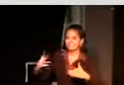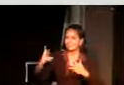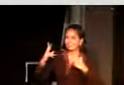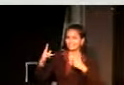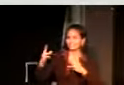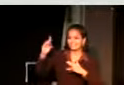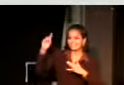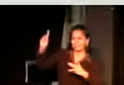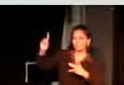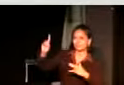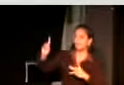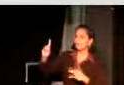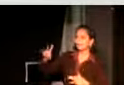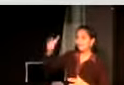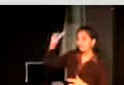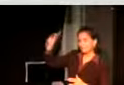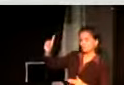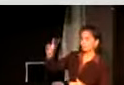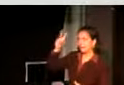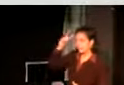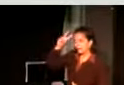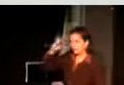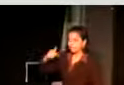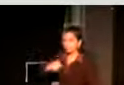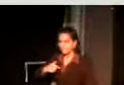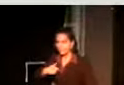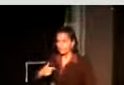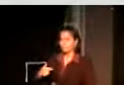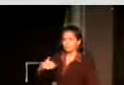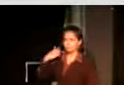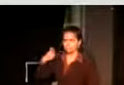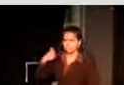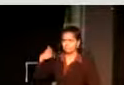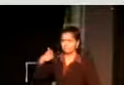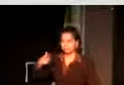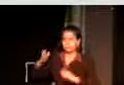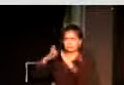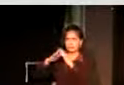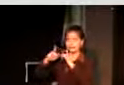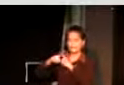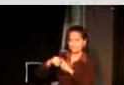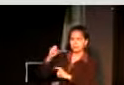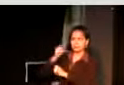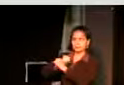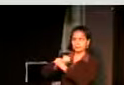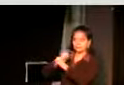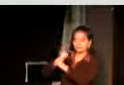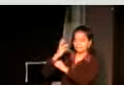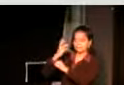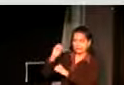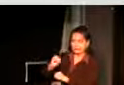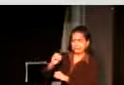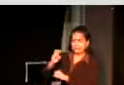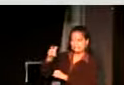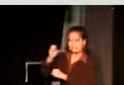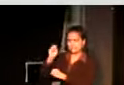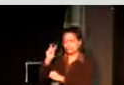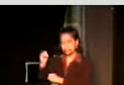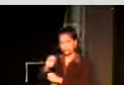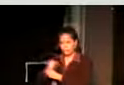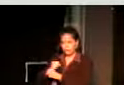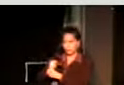deus dizendo Senhor se lembra que eu estou na sua igreja 30 40 50 anos você lembra